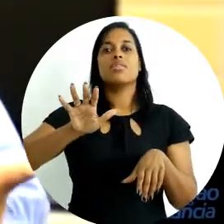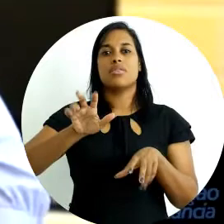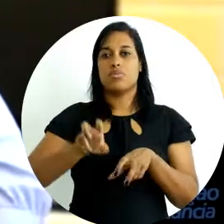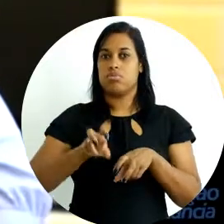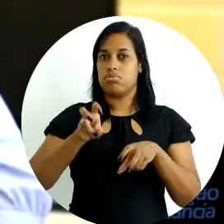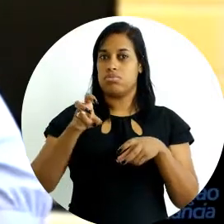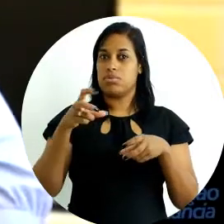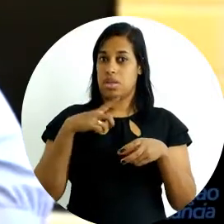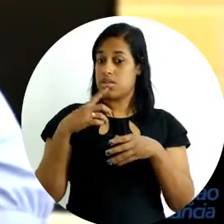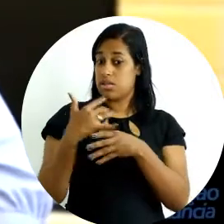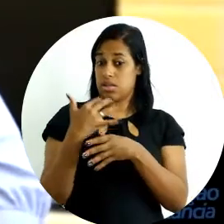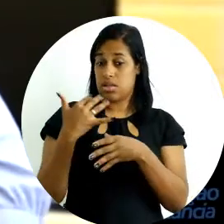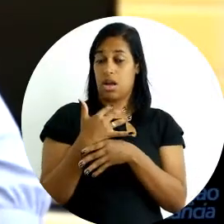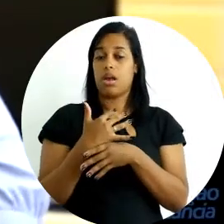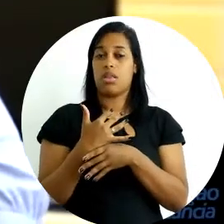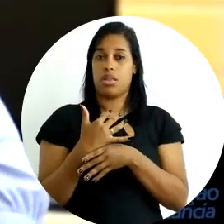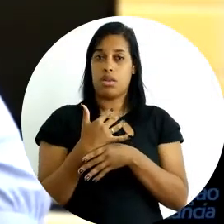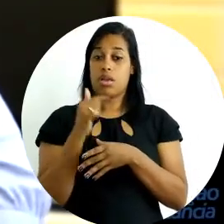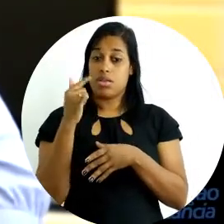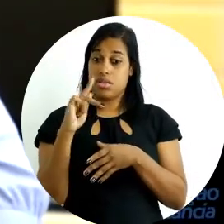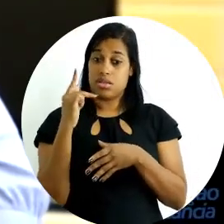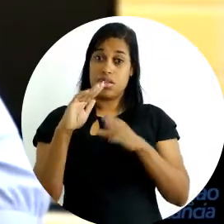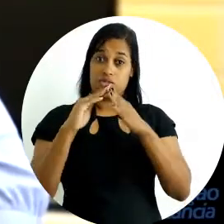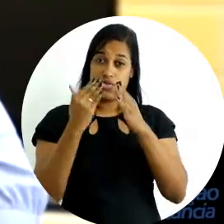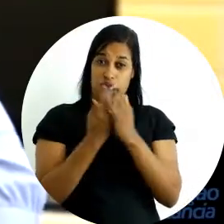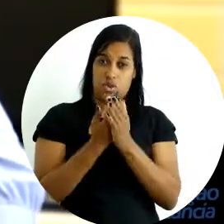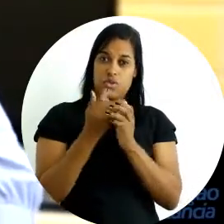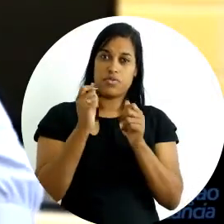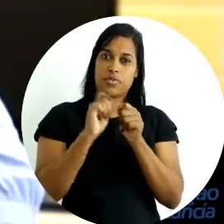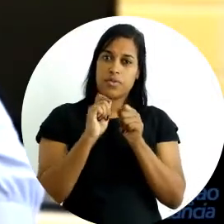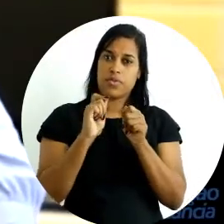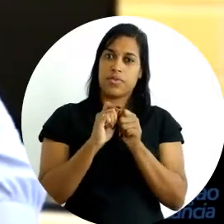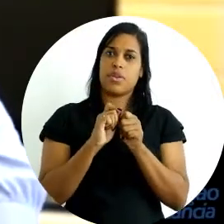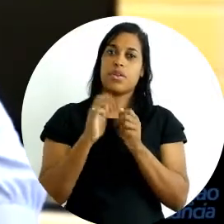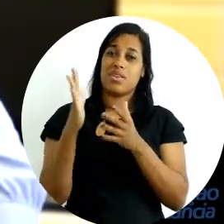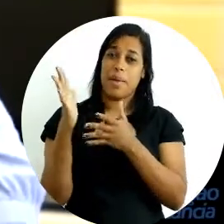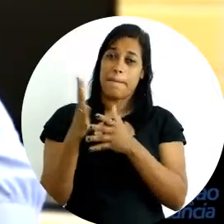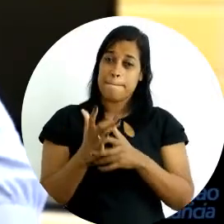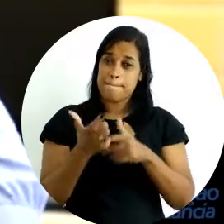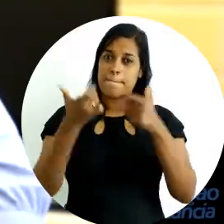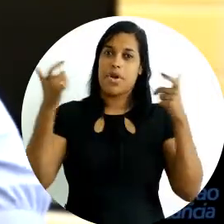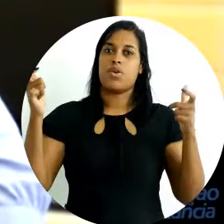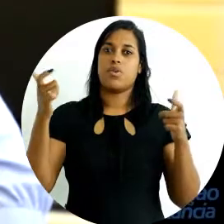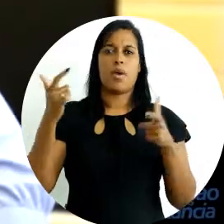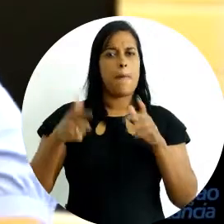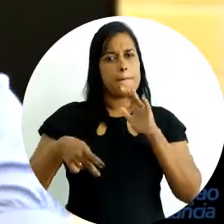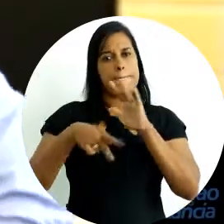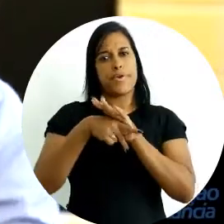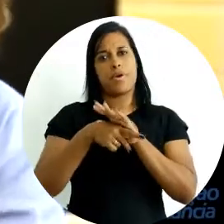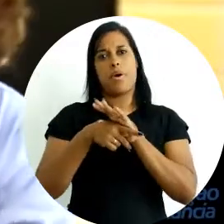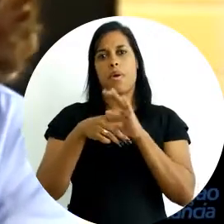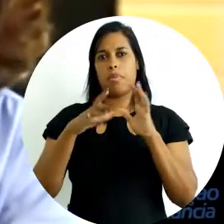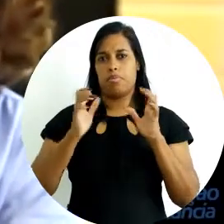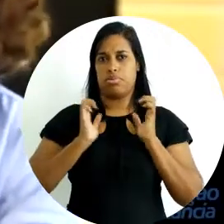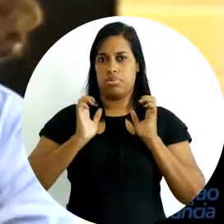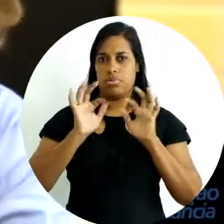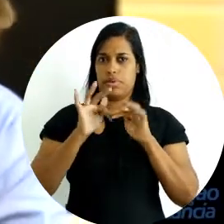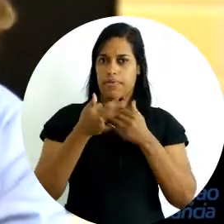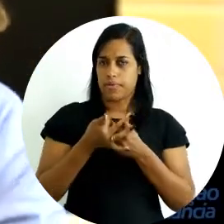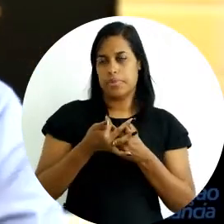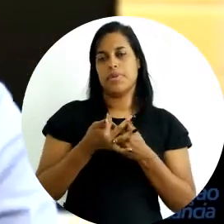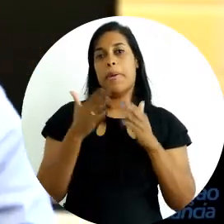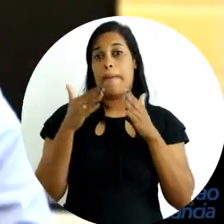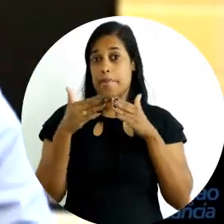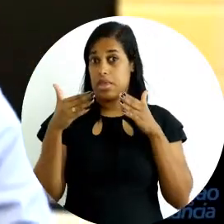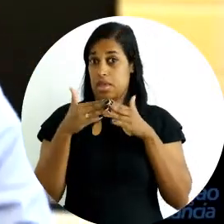mais urbanizadas. Esses colégios foram construídos, a maioria deles, a pedido dos próprios colonos, para